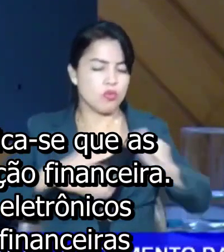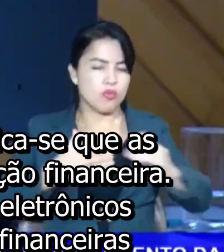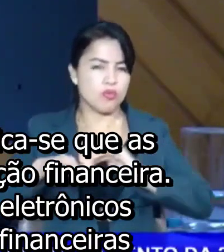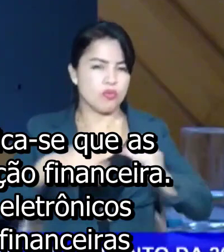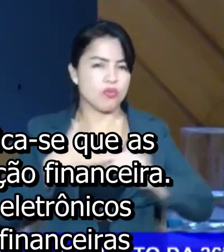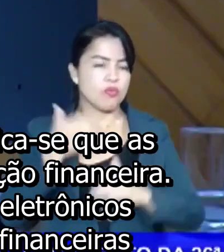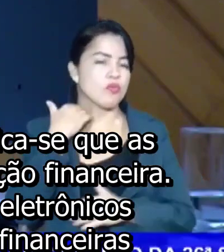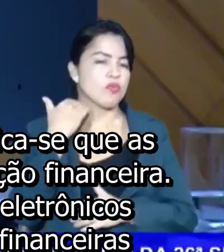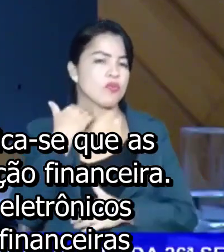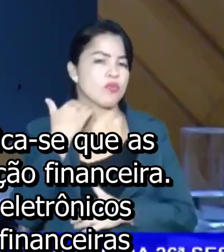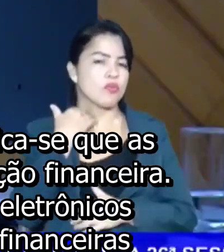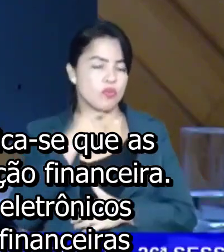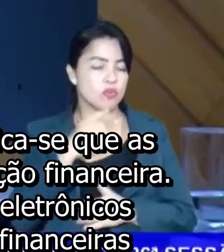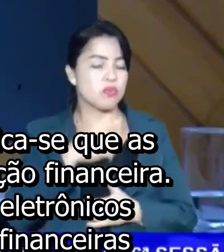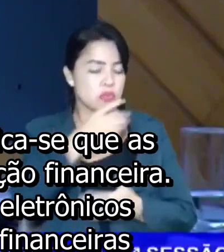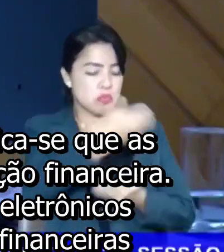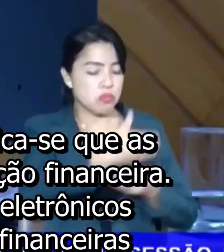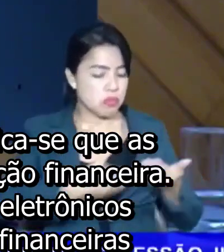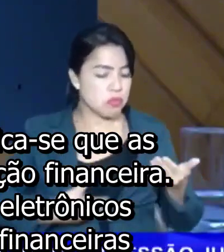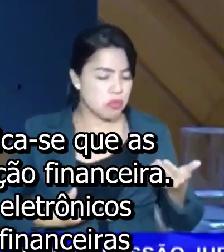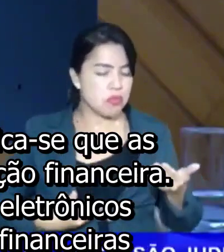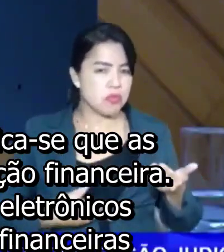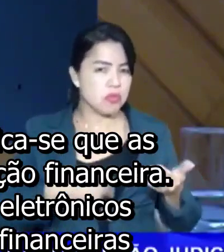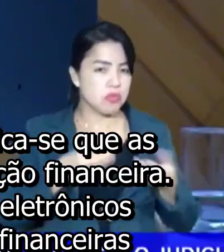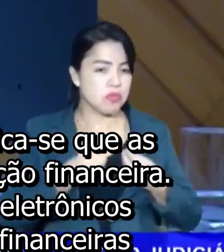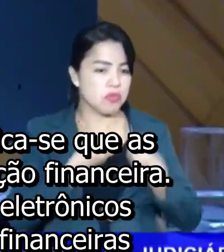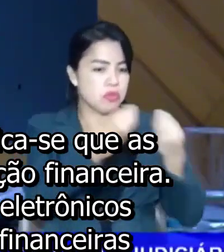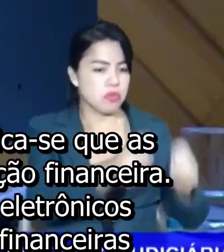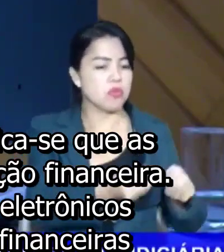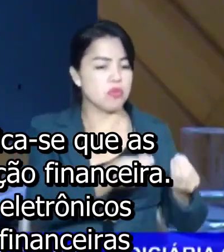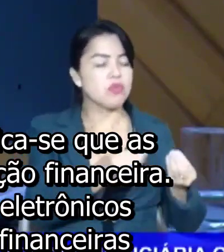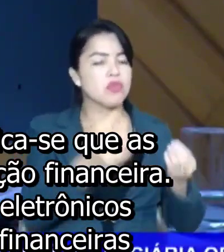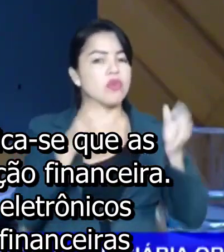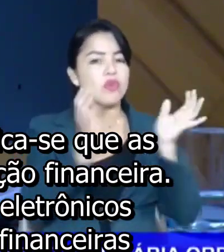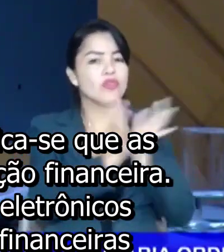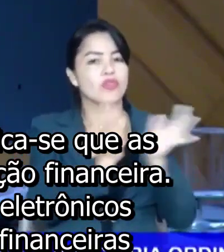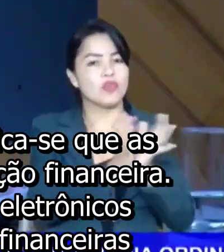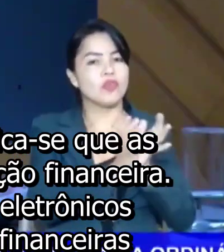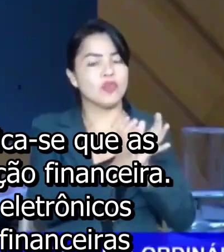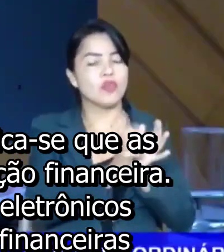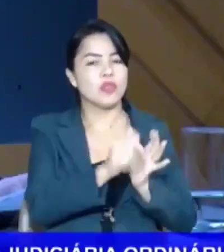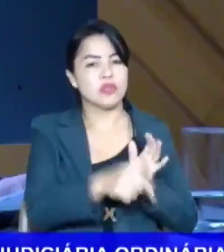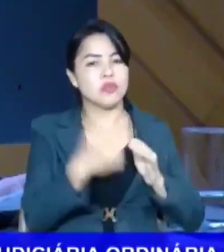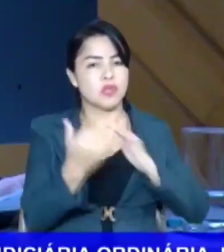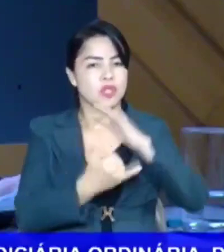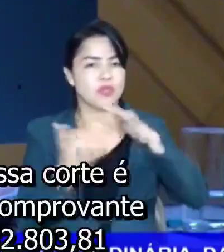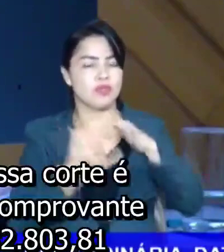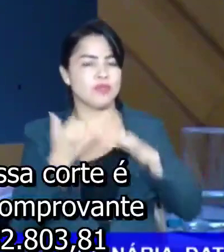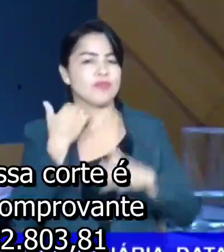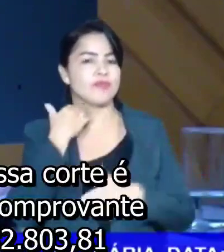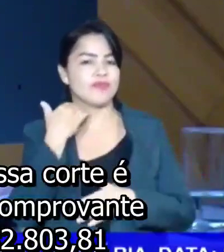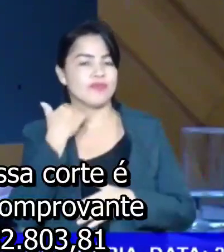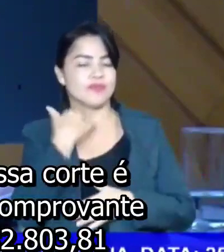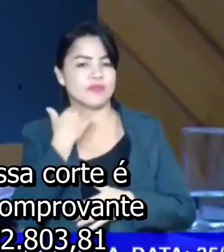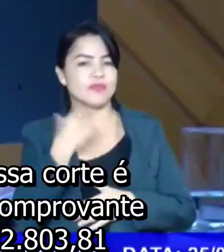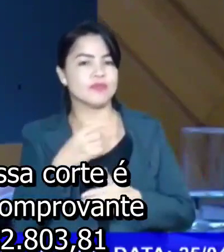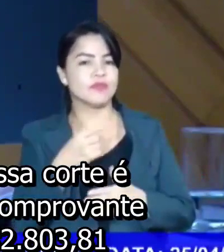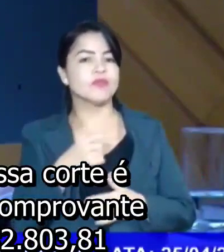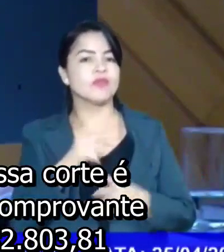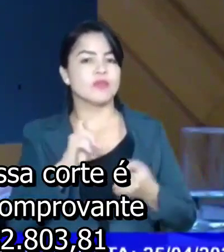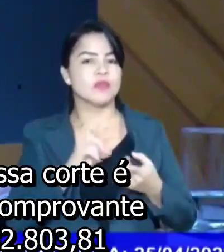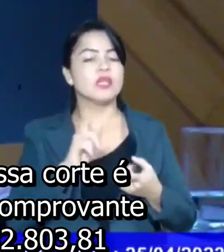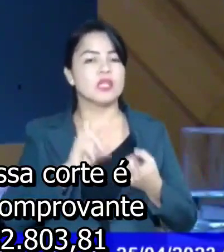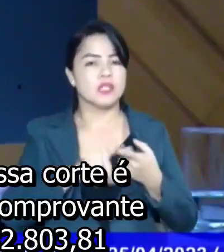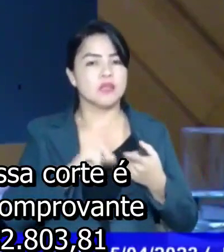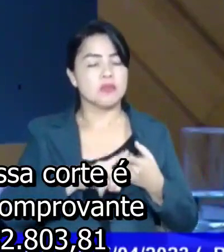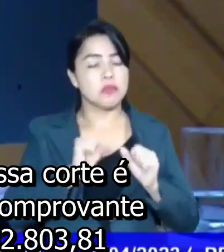foi possível por meio de extratos eletrônicos encaminhados a essa especializada pelas instituições financeiras, e implica a anotação de